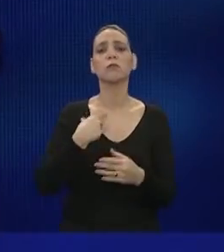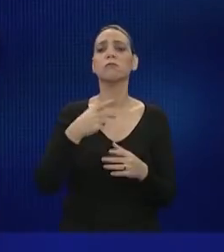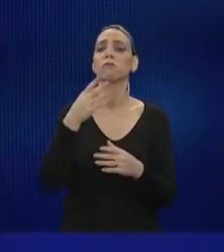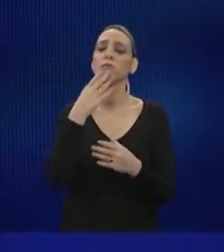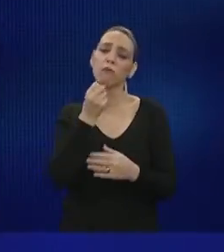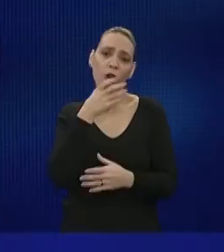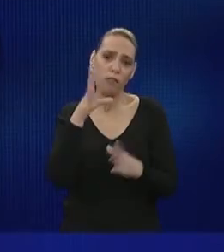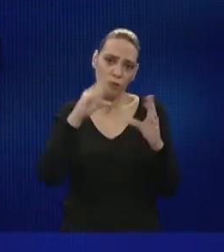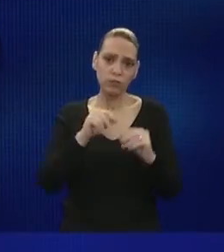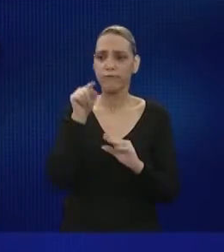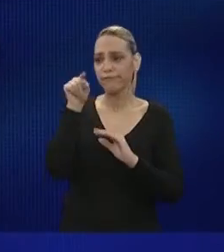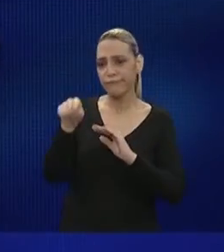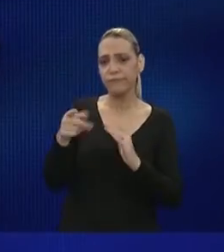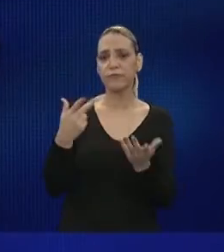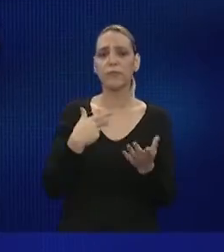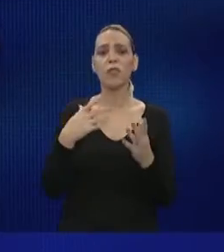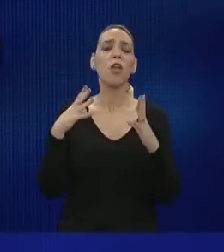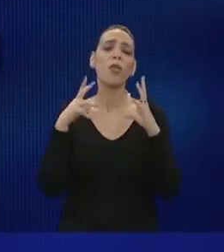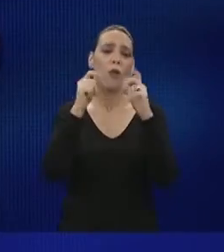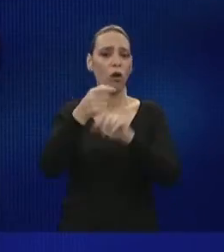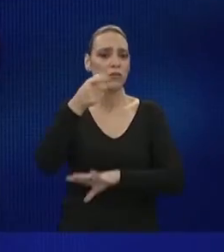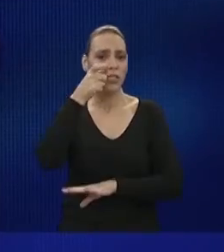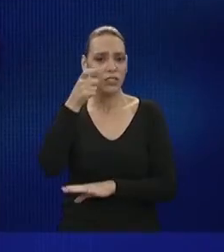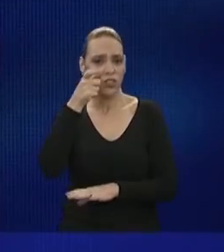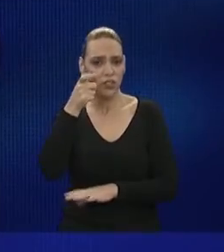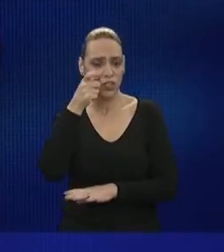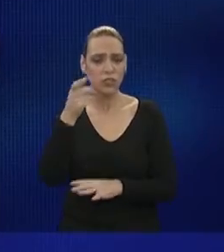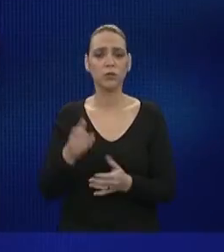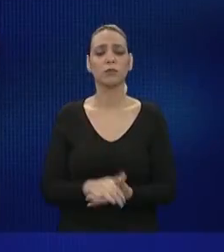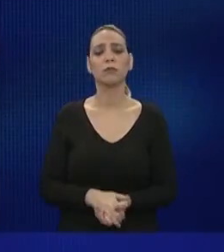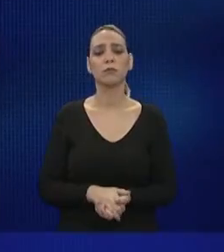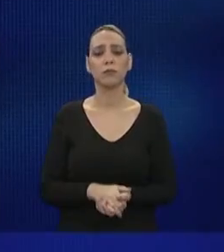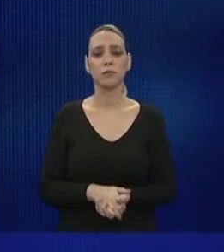a todos que estão nos vendo e assistindo. Olha, eu tenho muito orgulho.